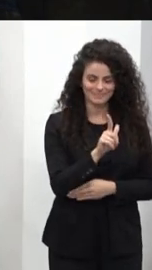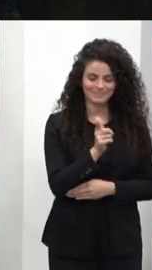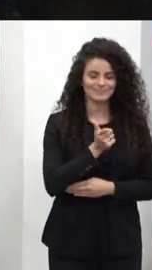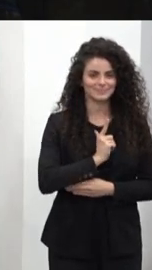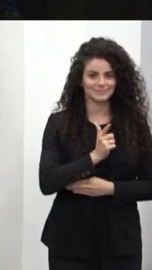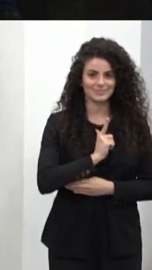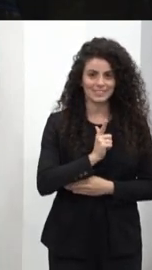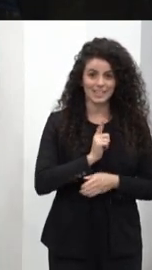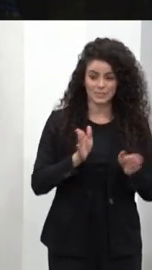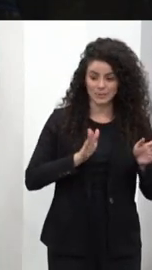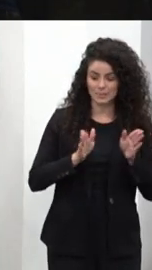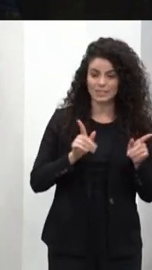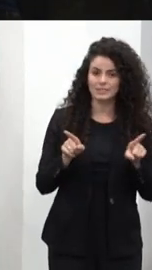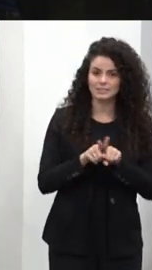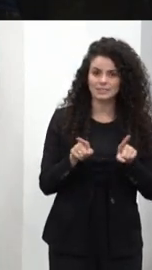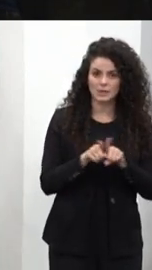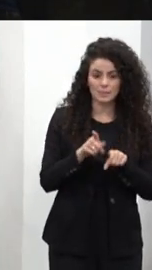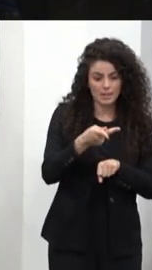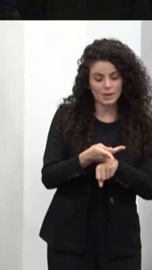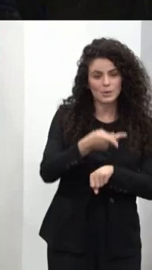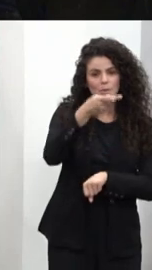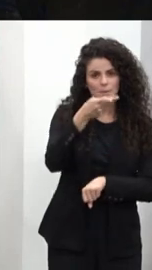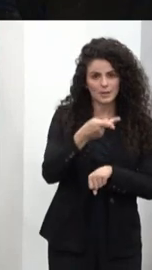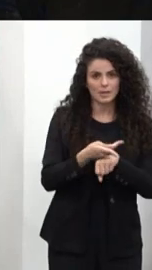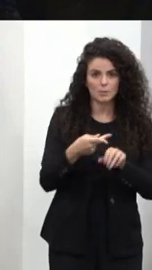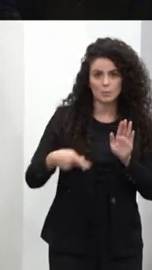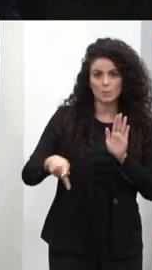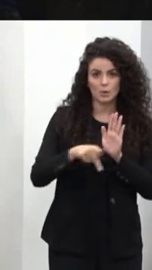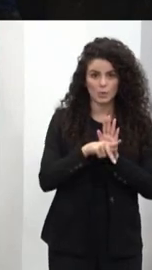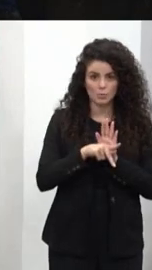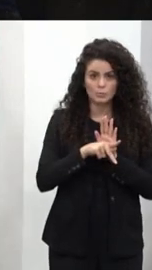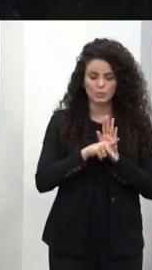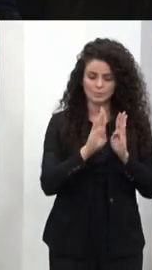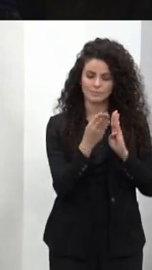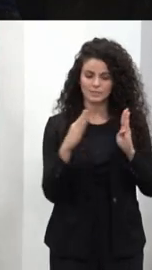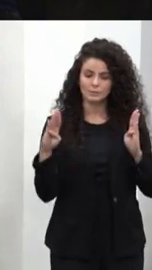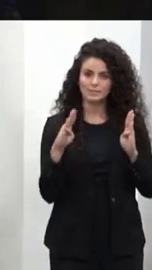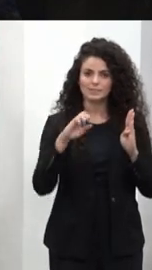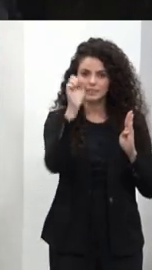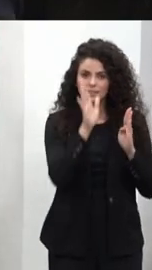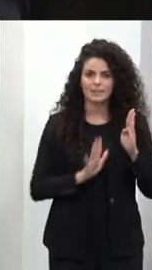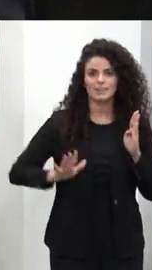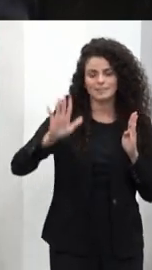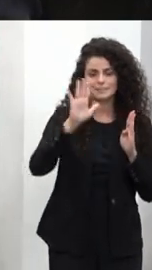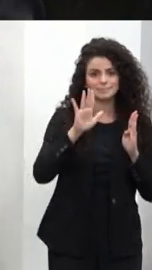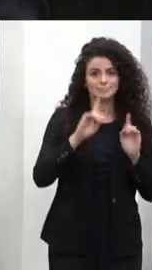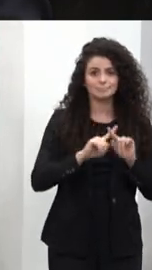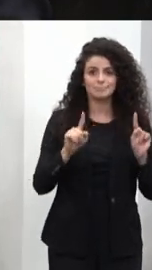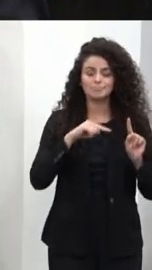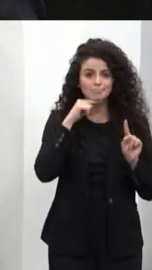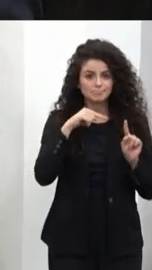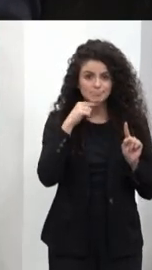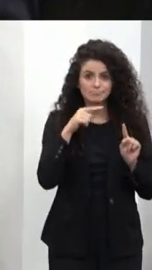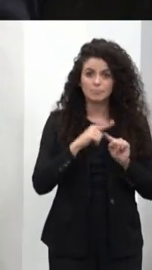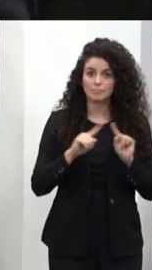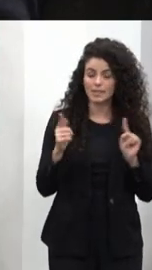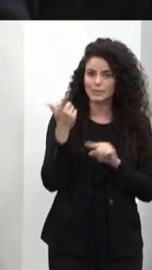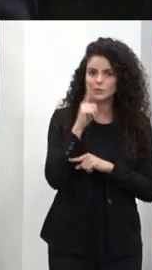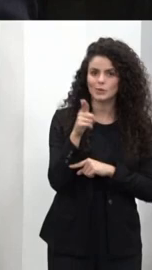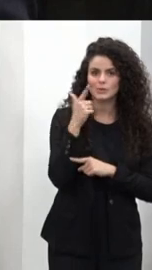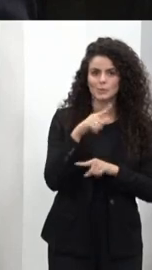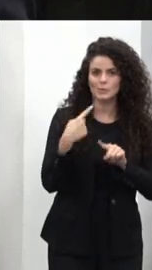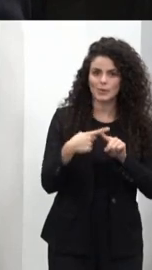viabilizar ao mesmo tempo prêmio da própria Biblioteca Nacional que a tendência era que ele não continuasse porque a maneira de